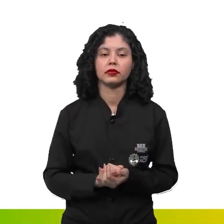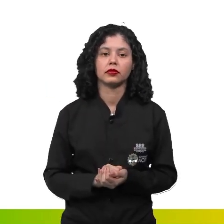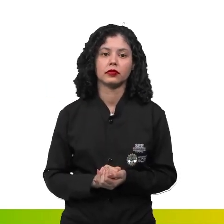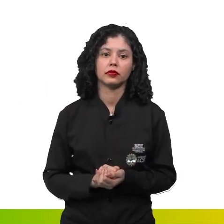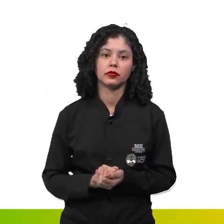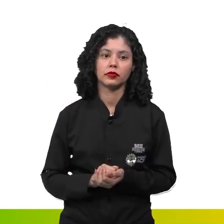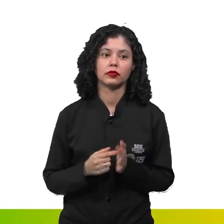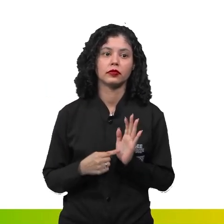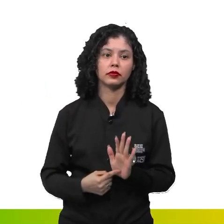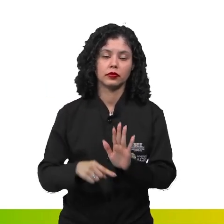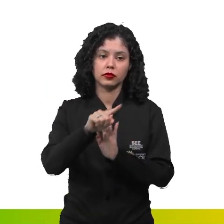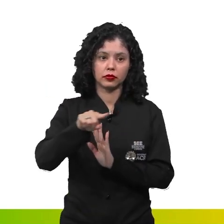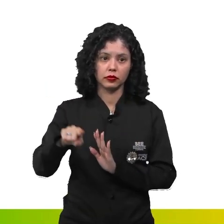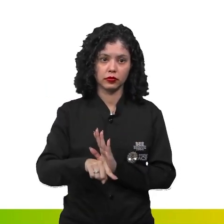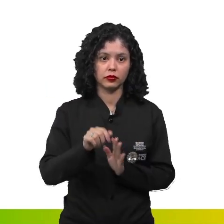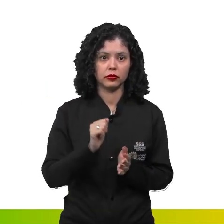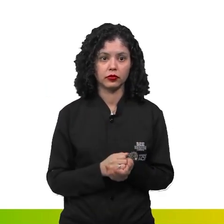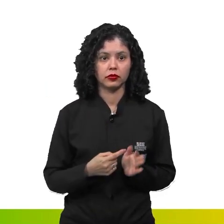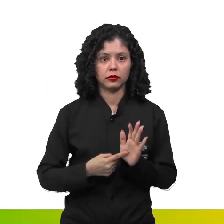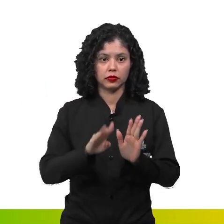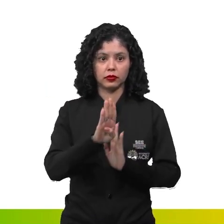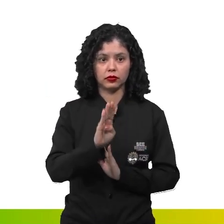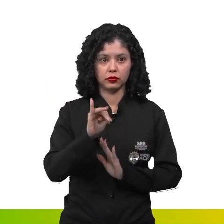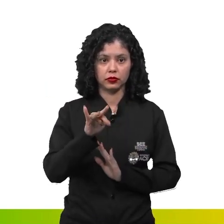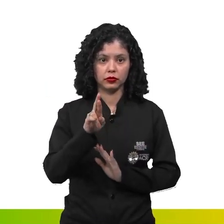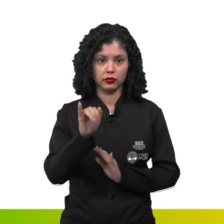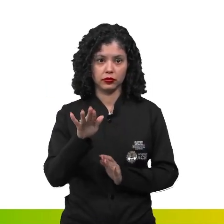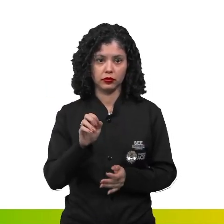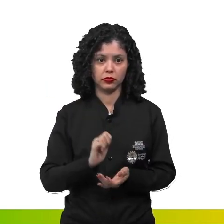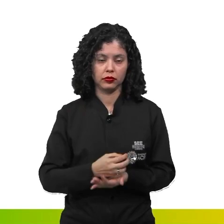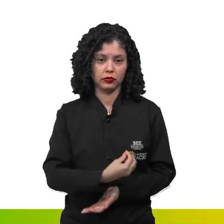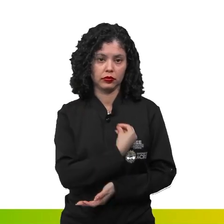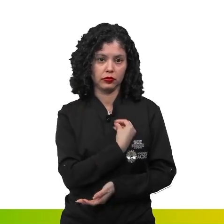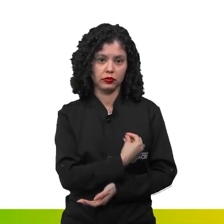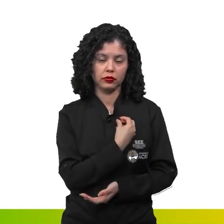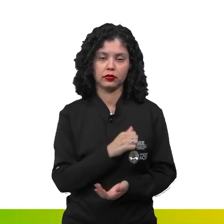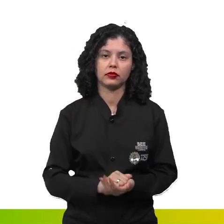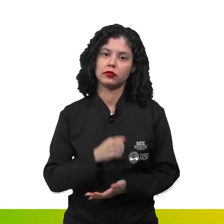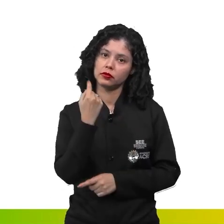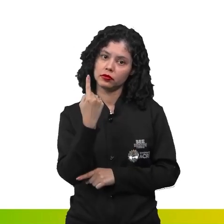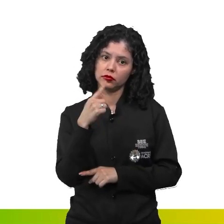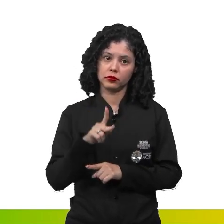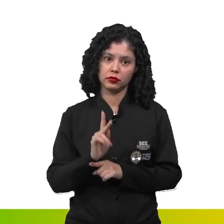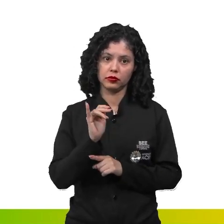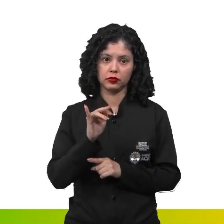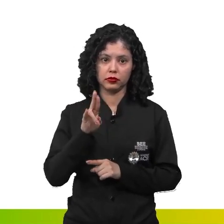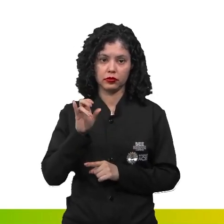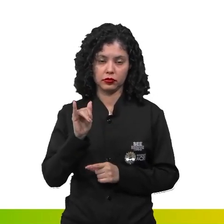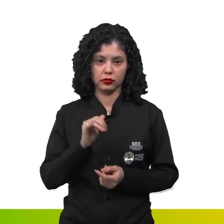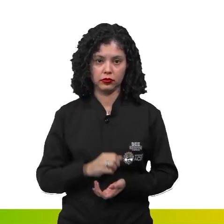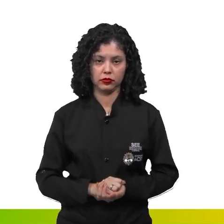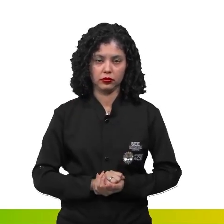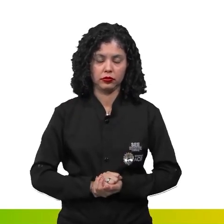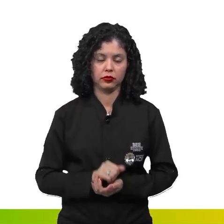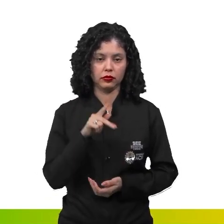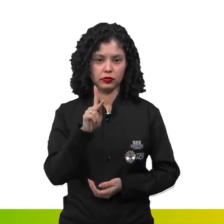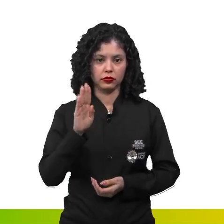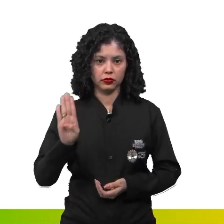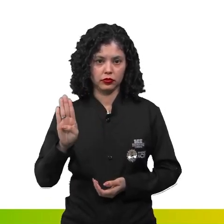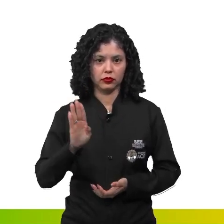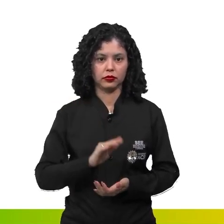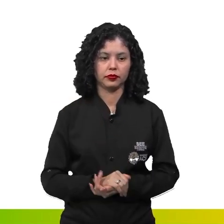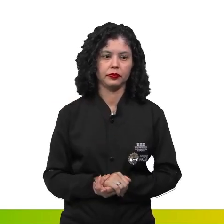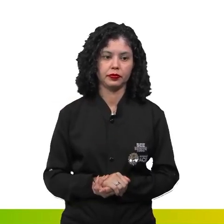o exposto, marque a alternativa que apresenta quantos bytes estão presentes em